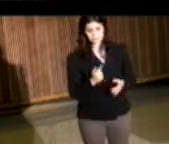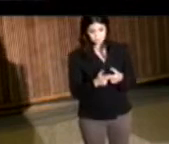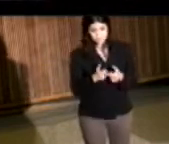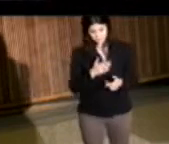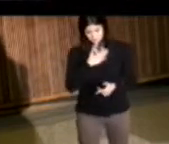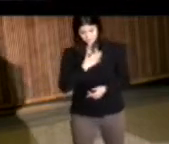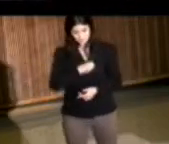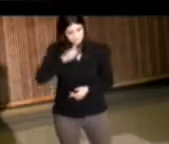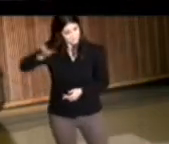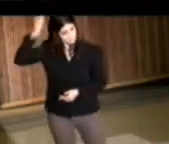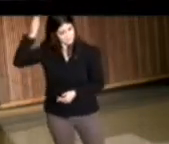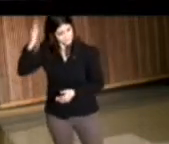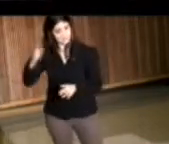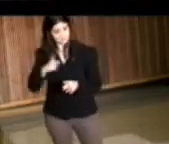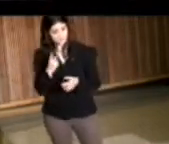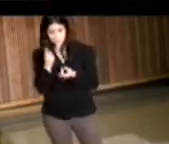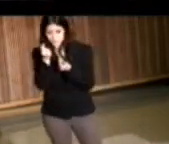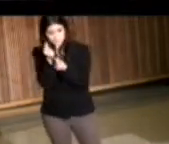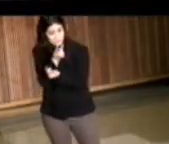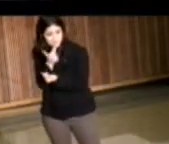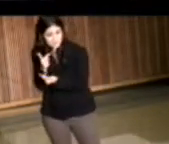estudos.